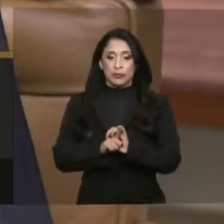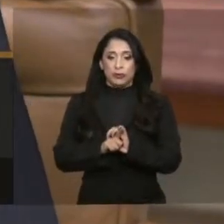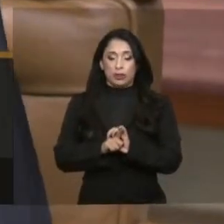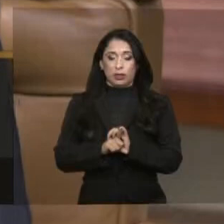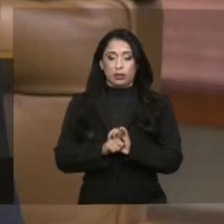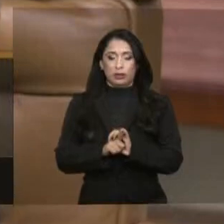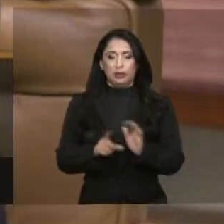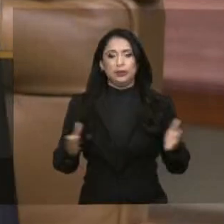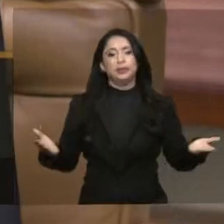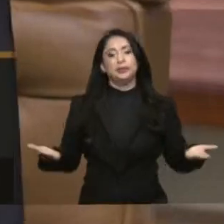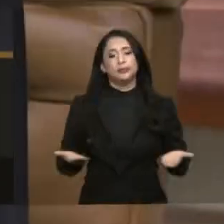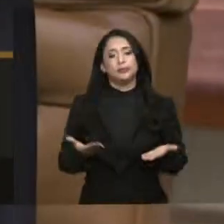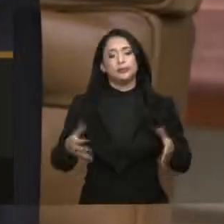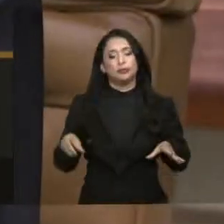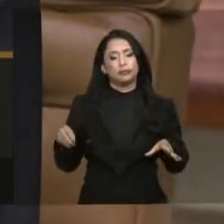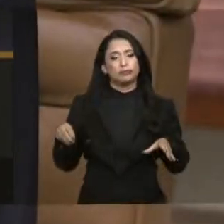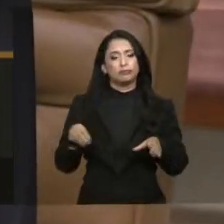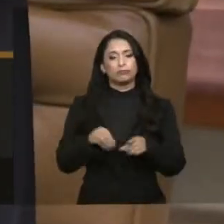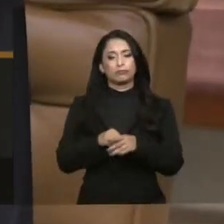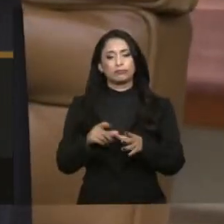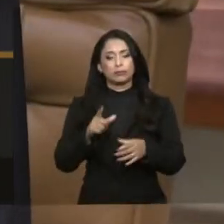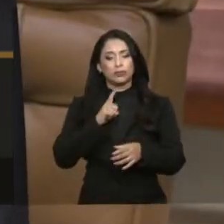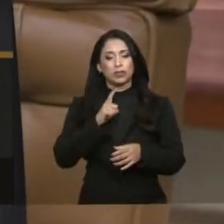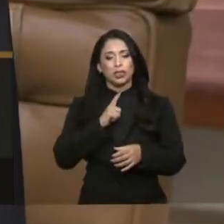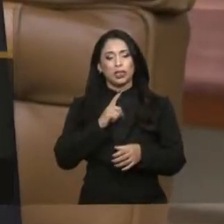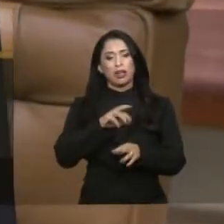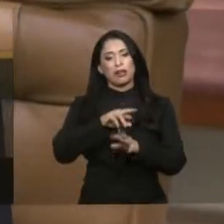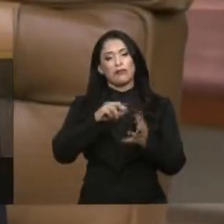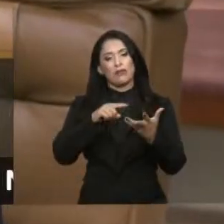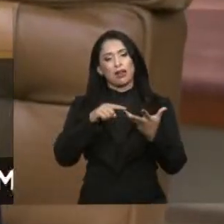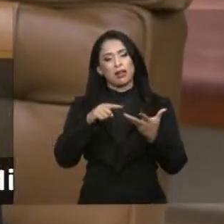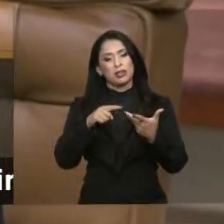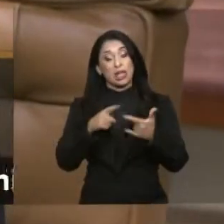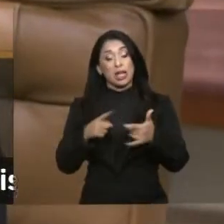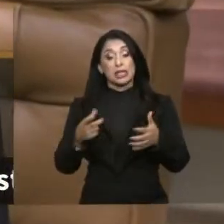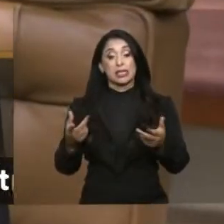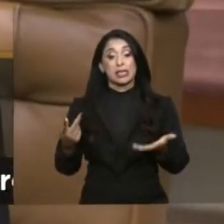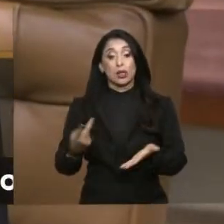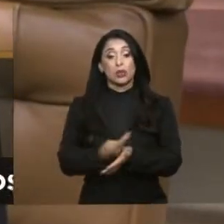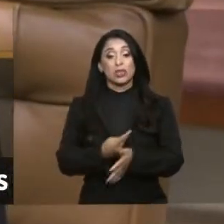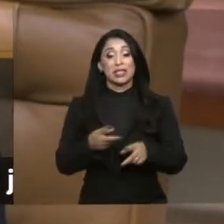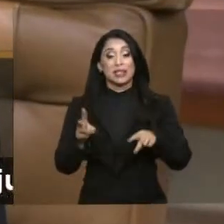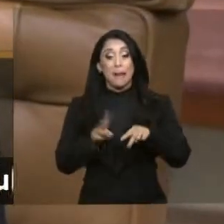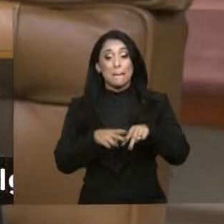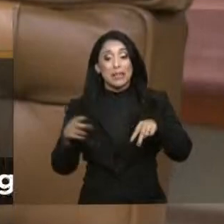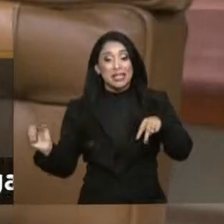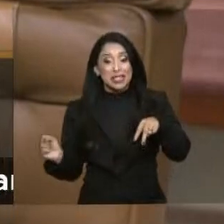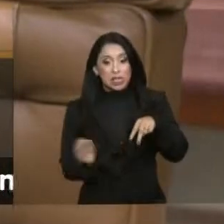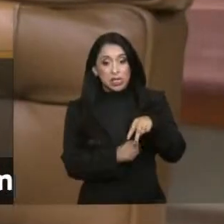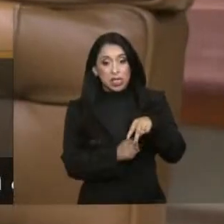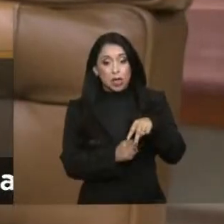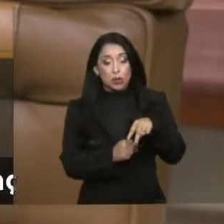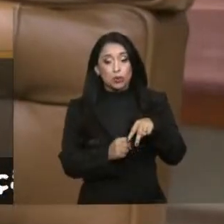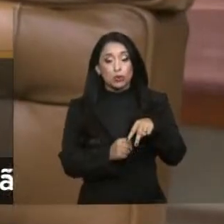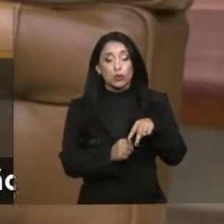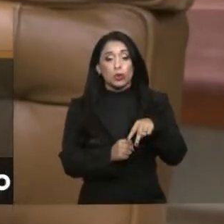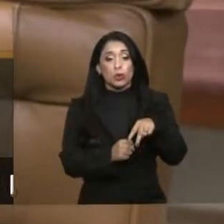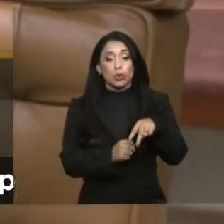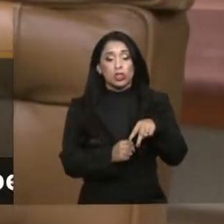hoje incorporou, nós tínhamos muitos casos, ministro Fachin, de prisão de pessoas por